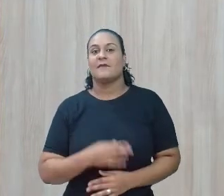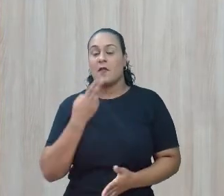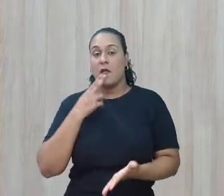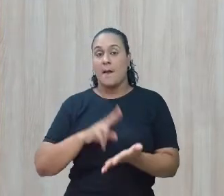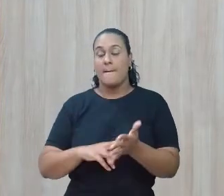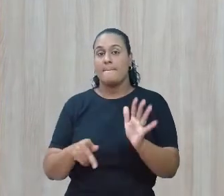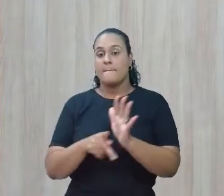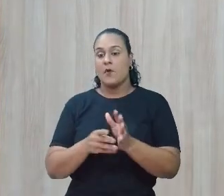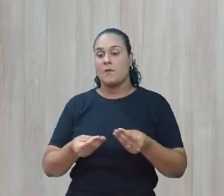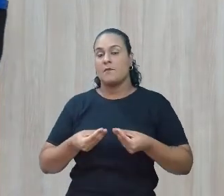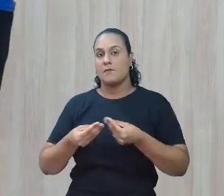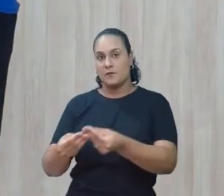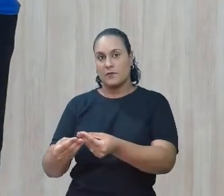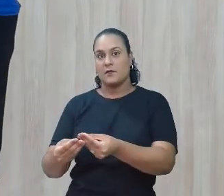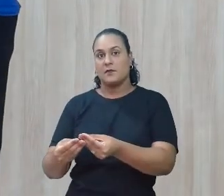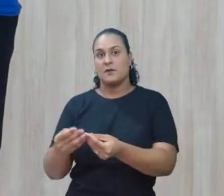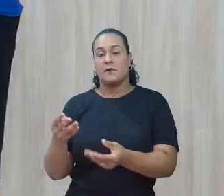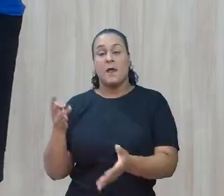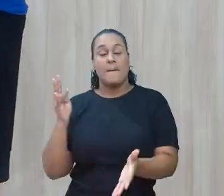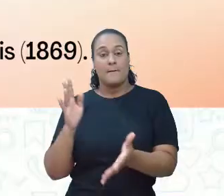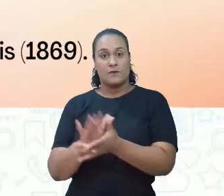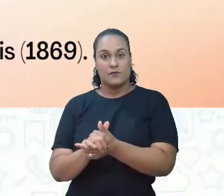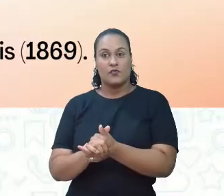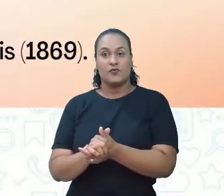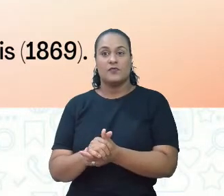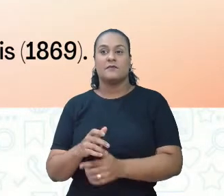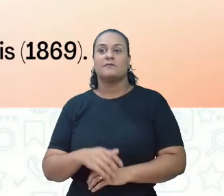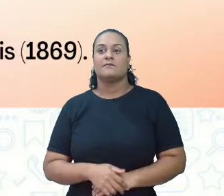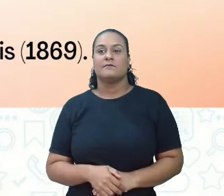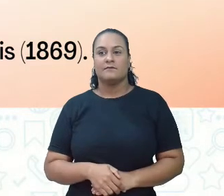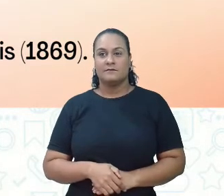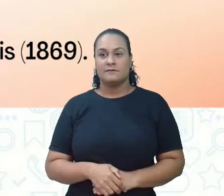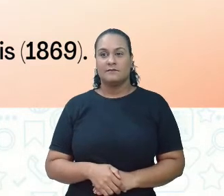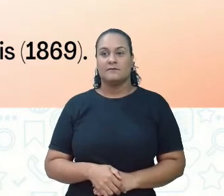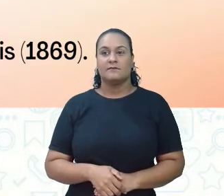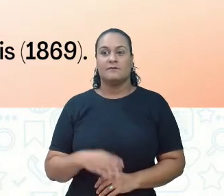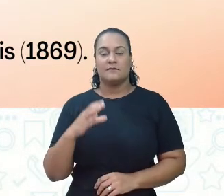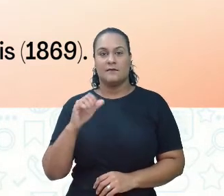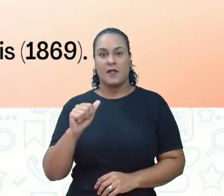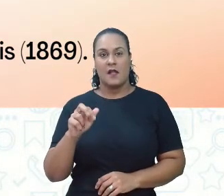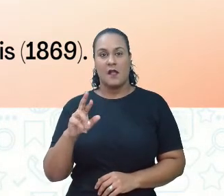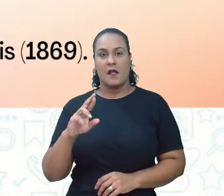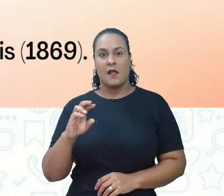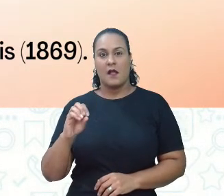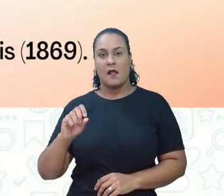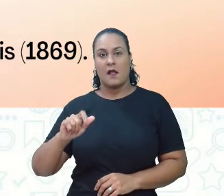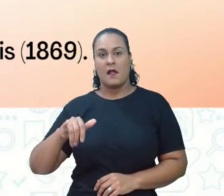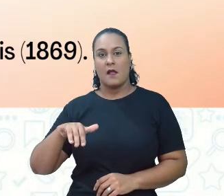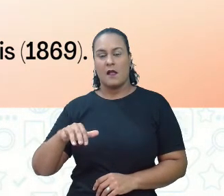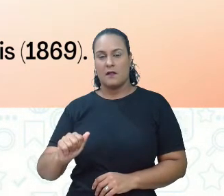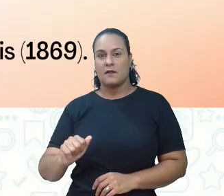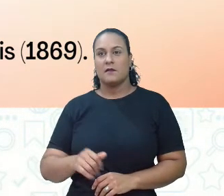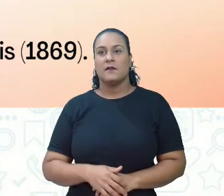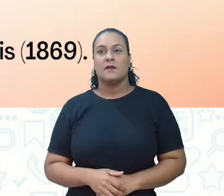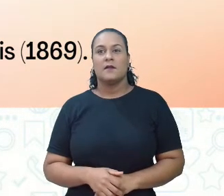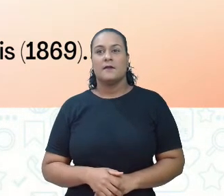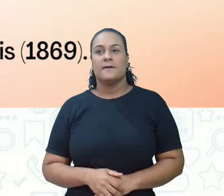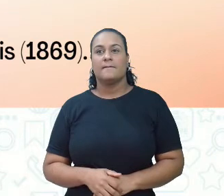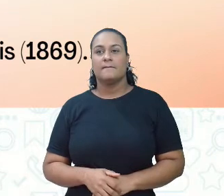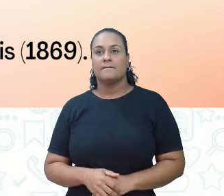sua esposa, Dona Carolina, que é realmente bastante emocionante. Ó. Diz a